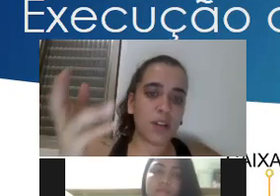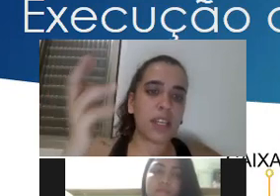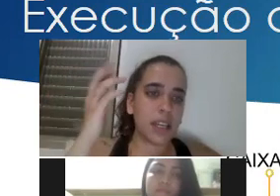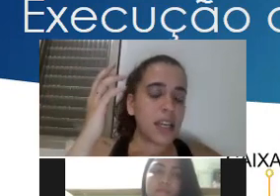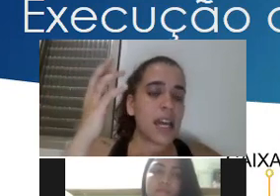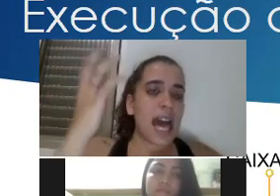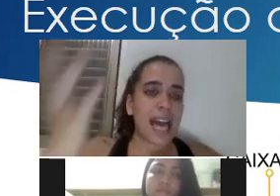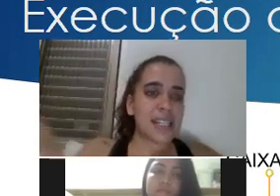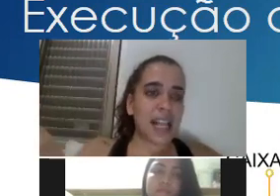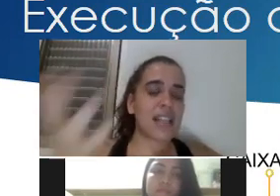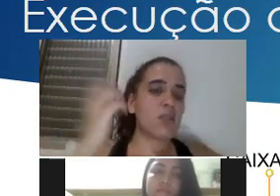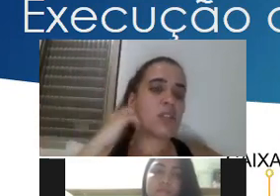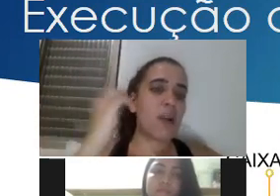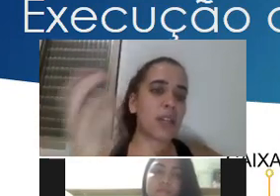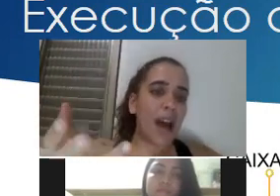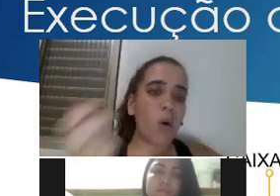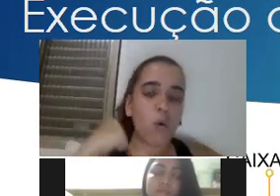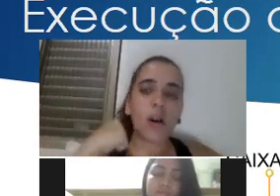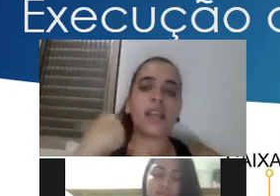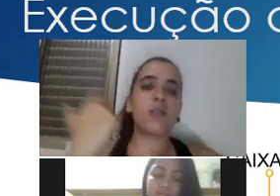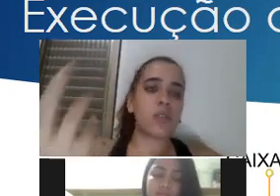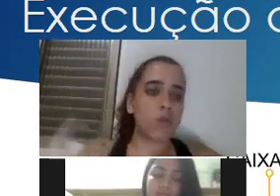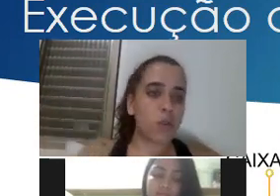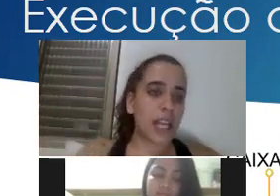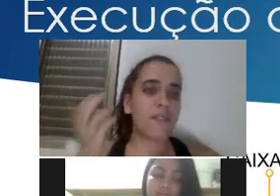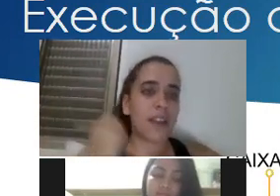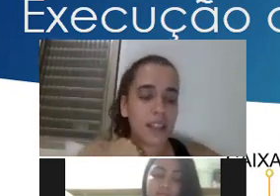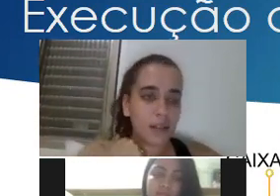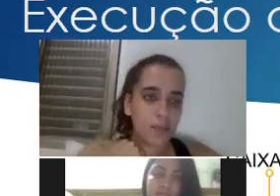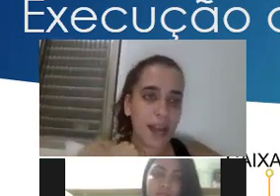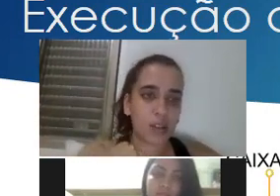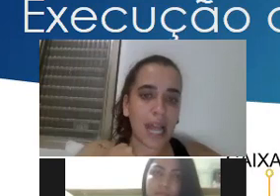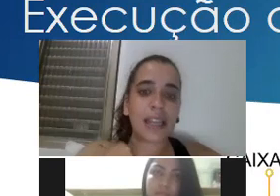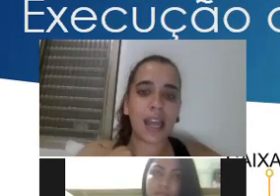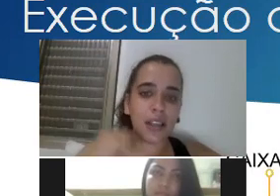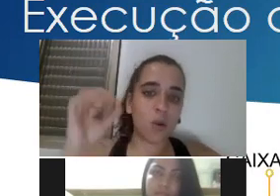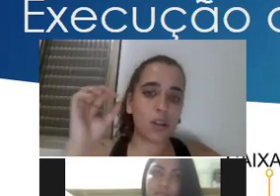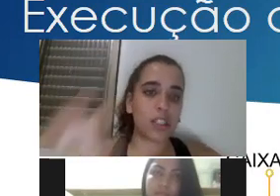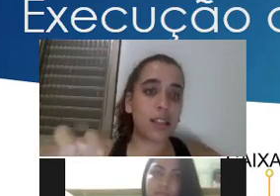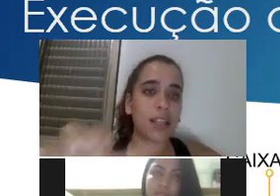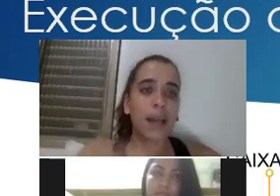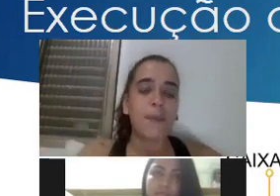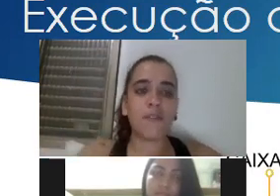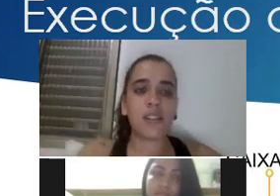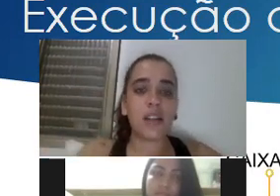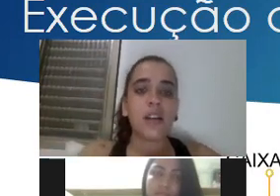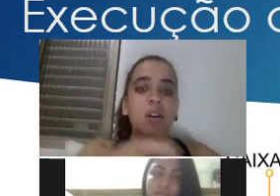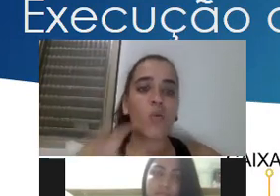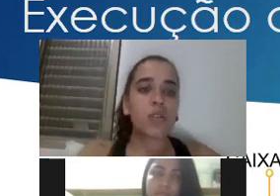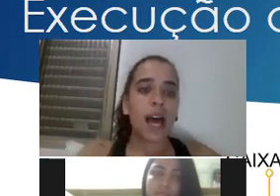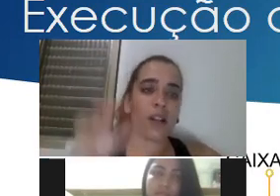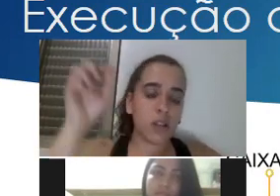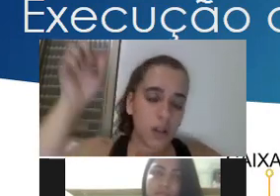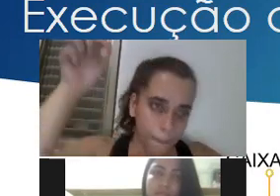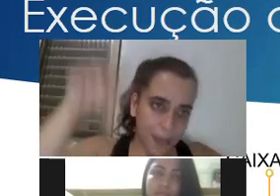grande maioria, a instalação de água da rua e do esgoto, ela vem debaixo da terra. Então a gente tem que deixar prevista